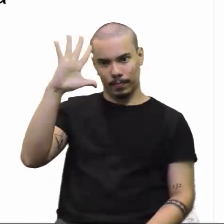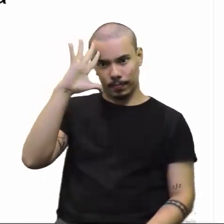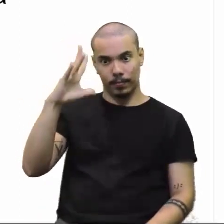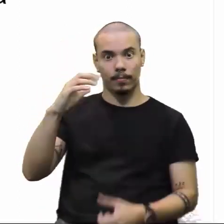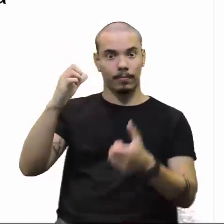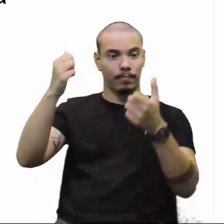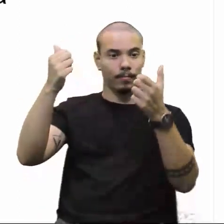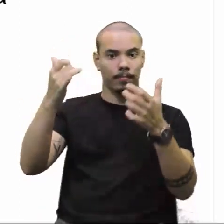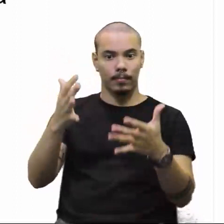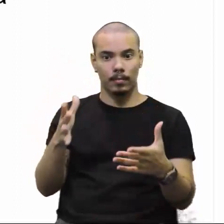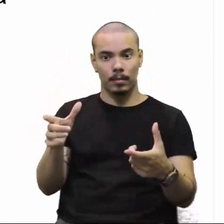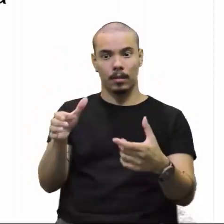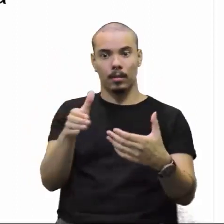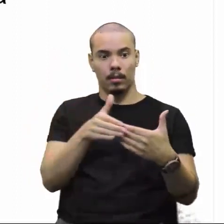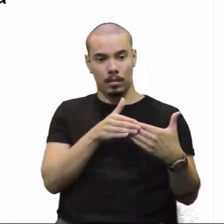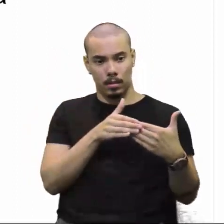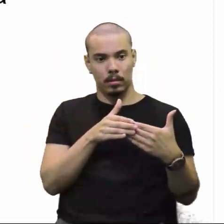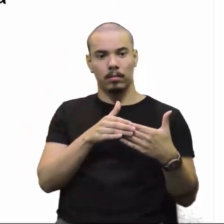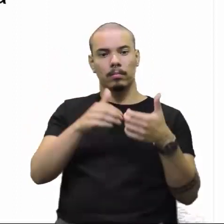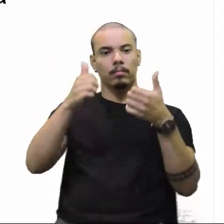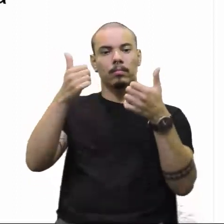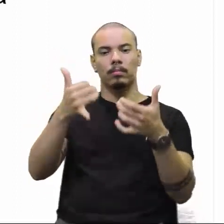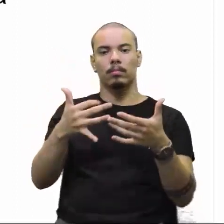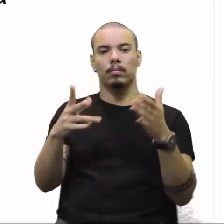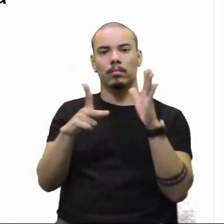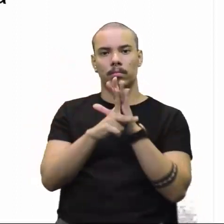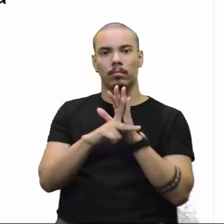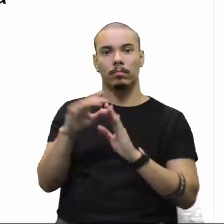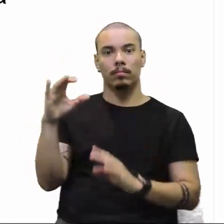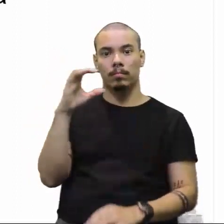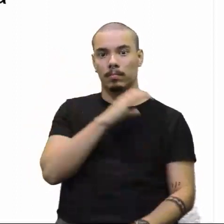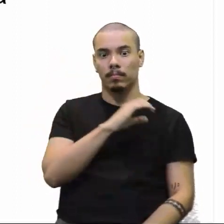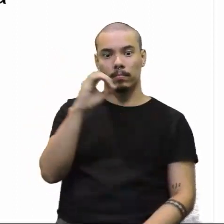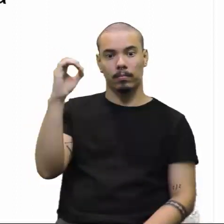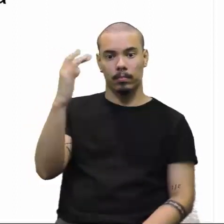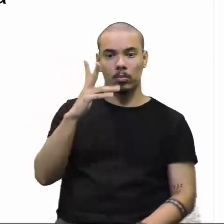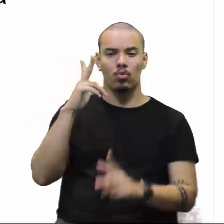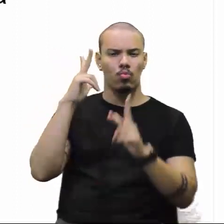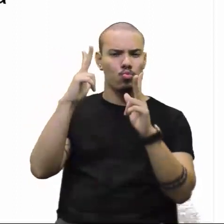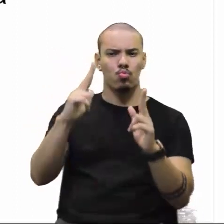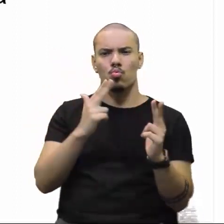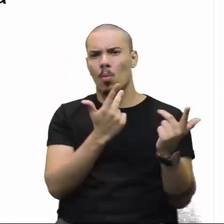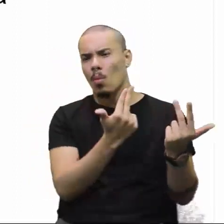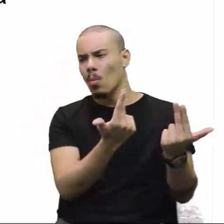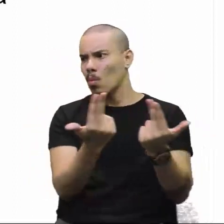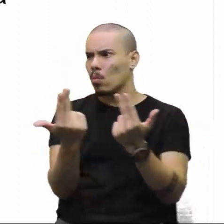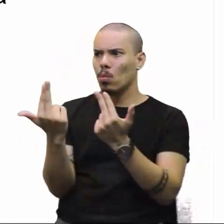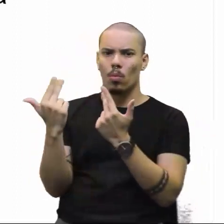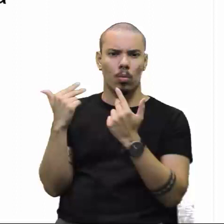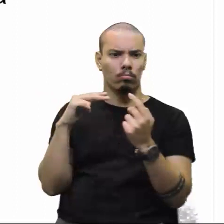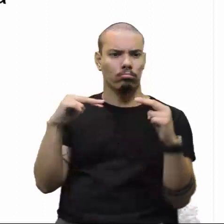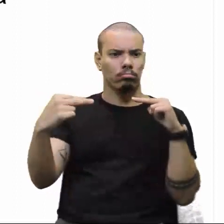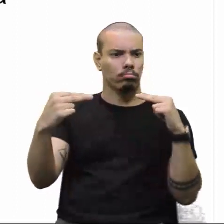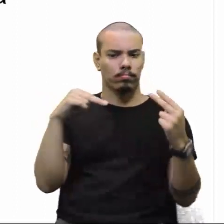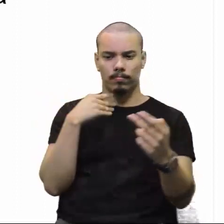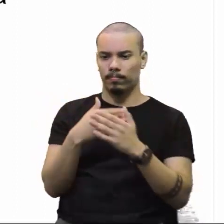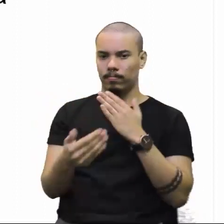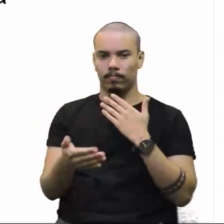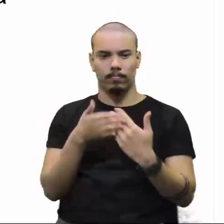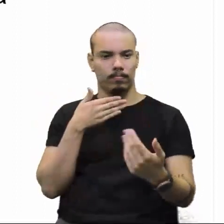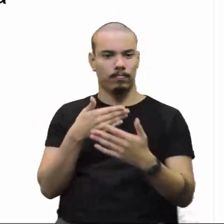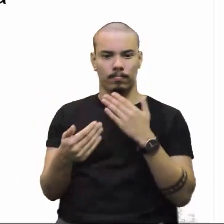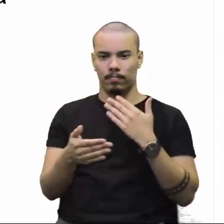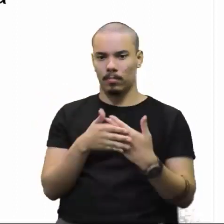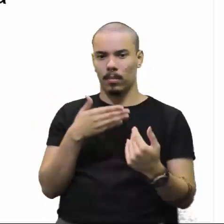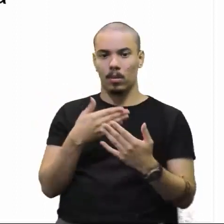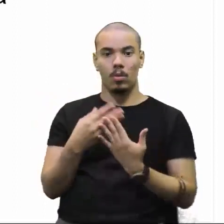relatividade restrita prevê que a velocidade da luz é a mesma para todos os observadores,